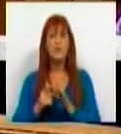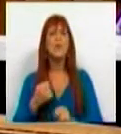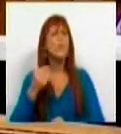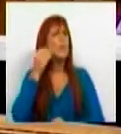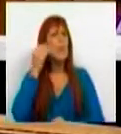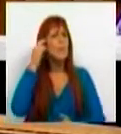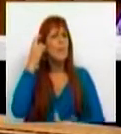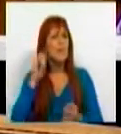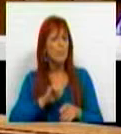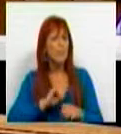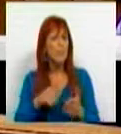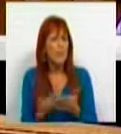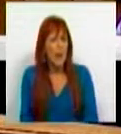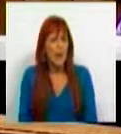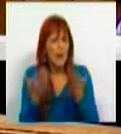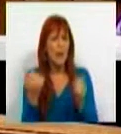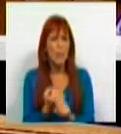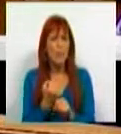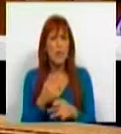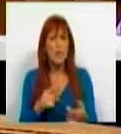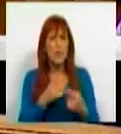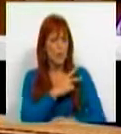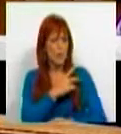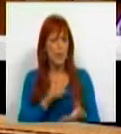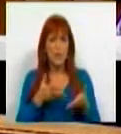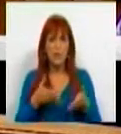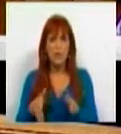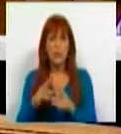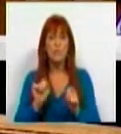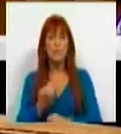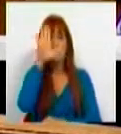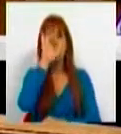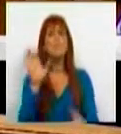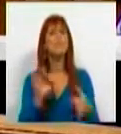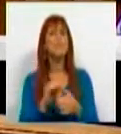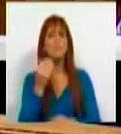pensa potenciar o papel das universidades na estratégia do Ministério? Muito obrigado.